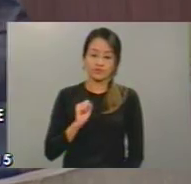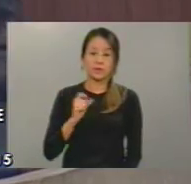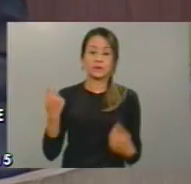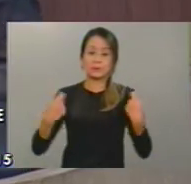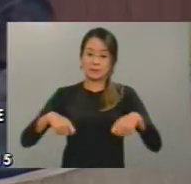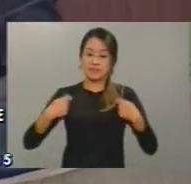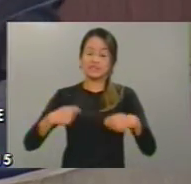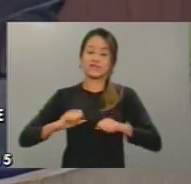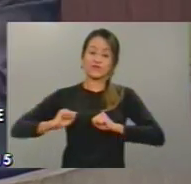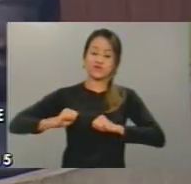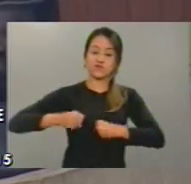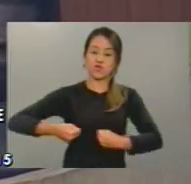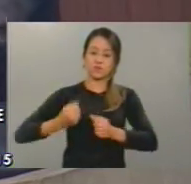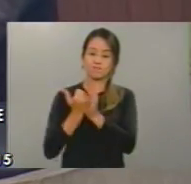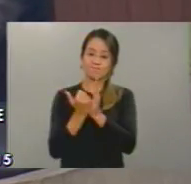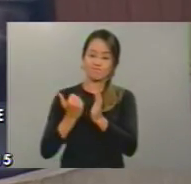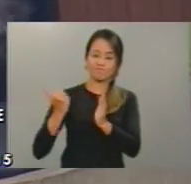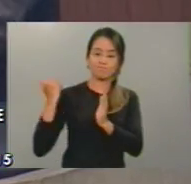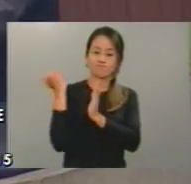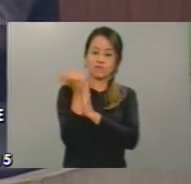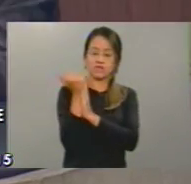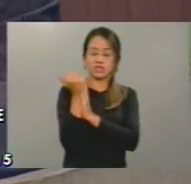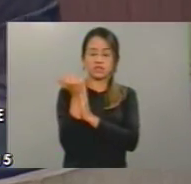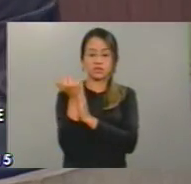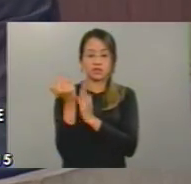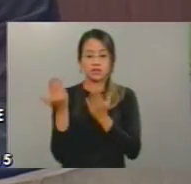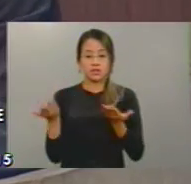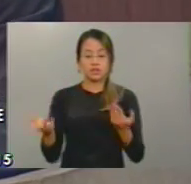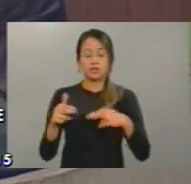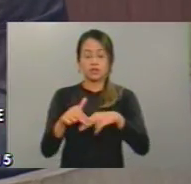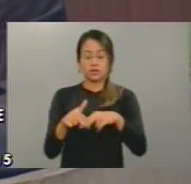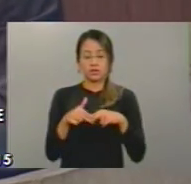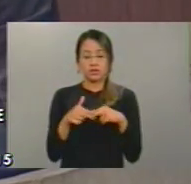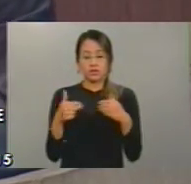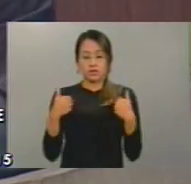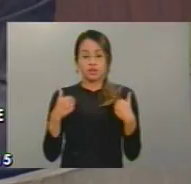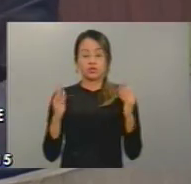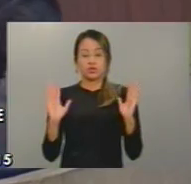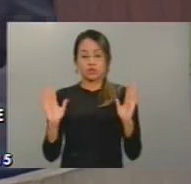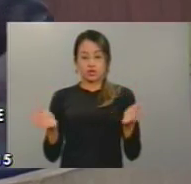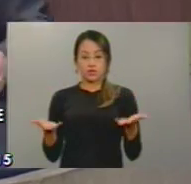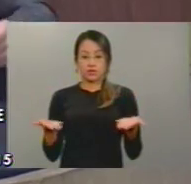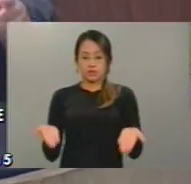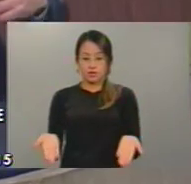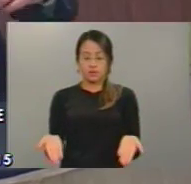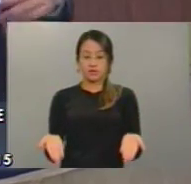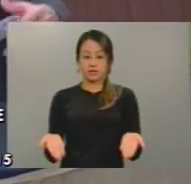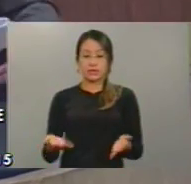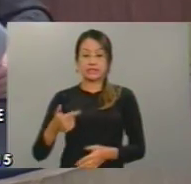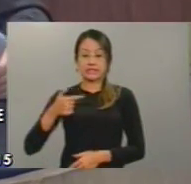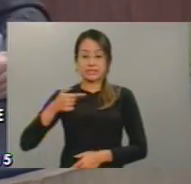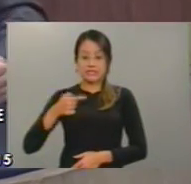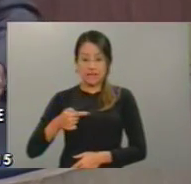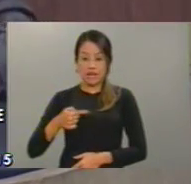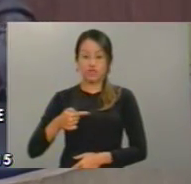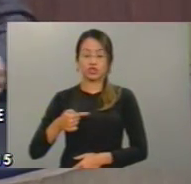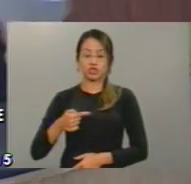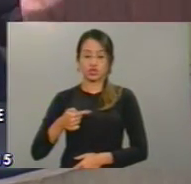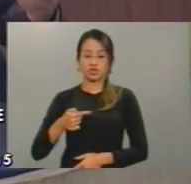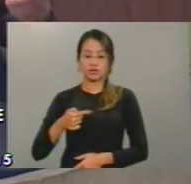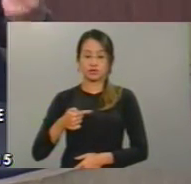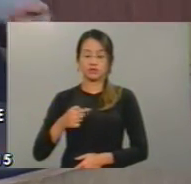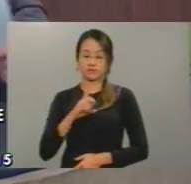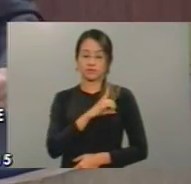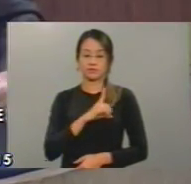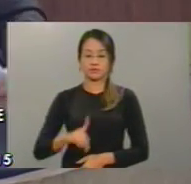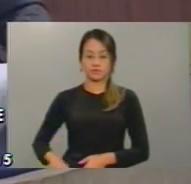força. Por isso que, inclusive, eu já requeri aqui, 7 parlamentares, no dia 7